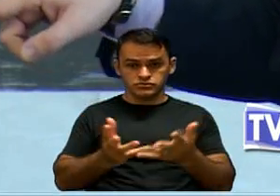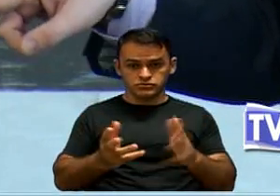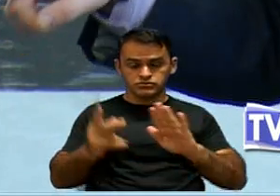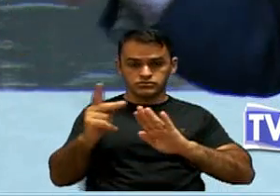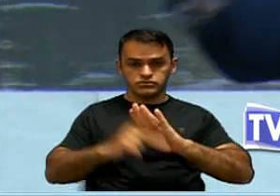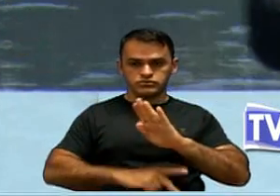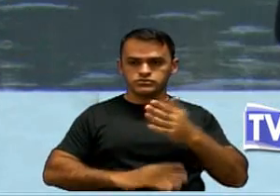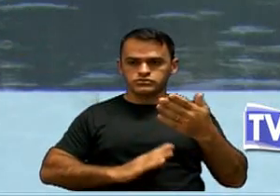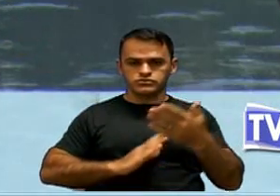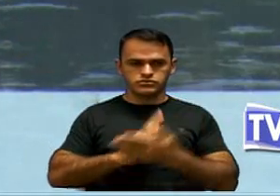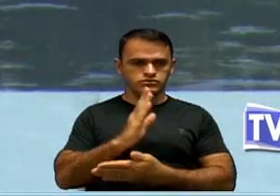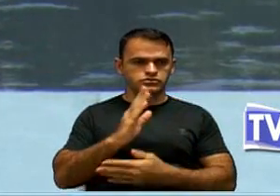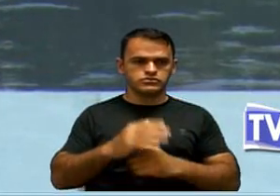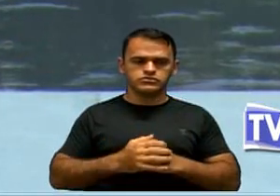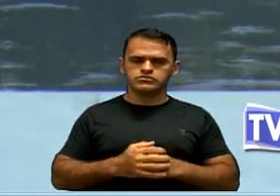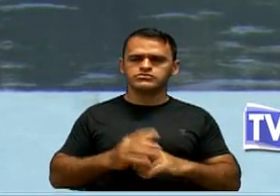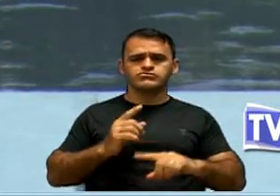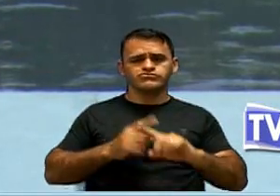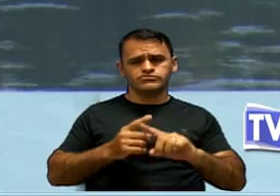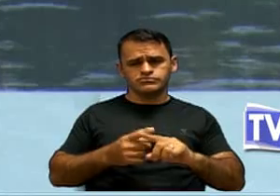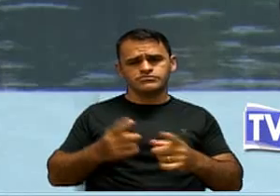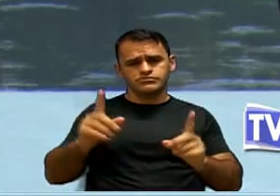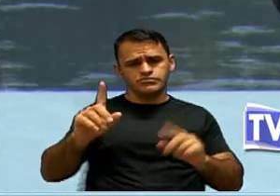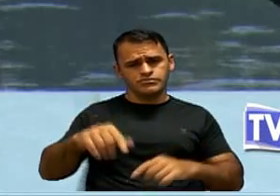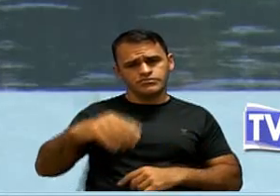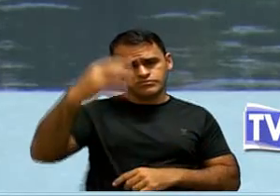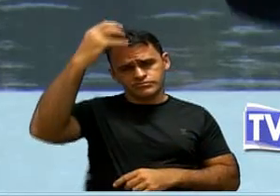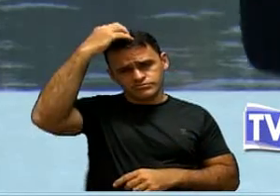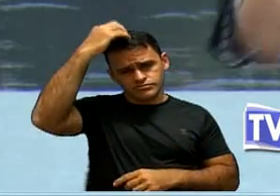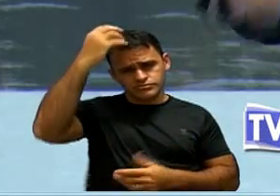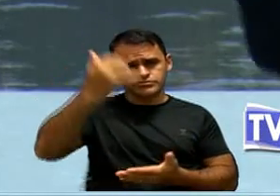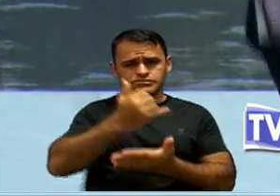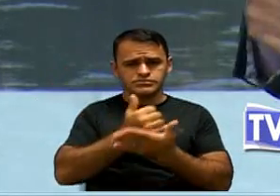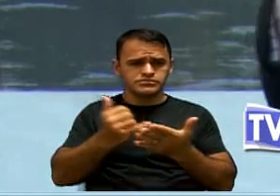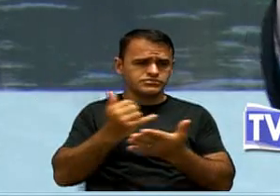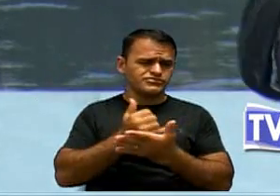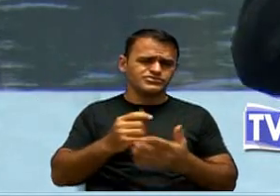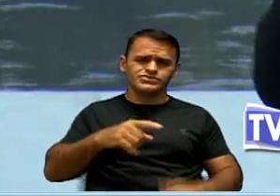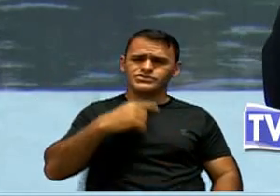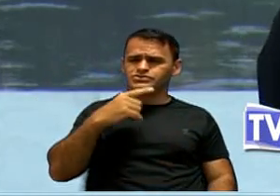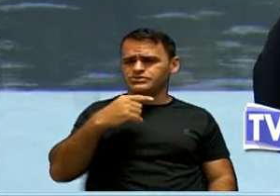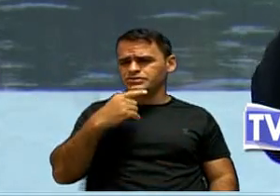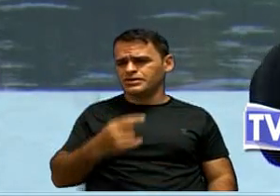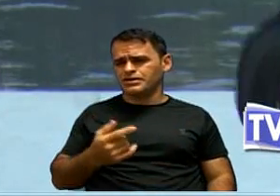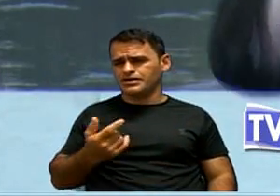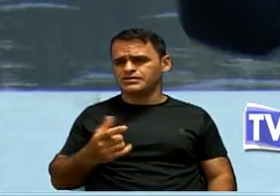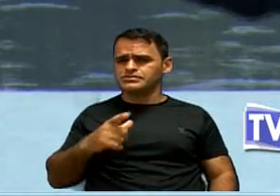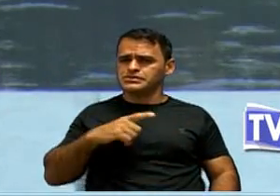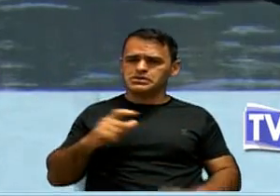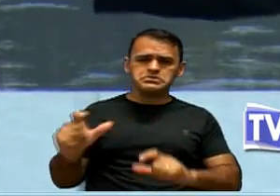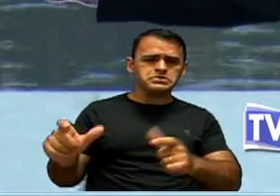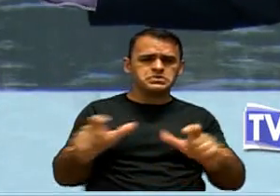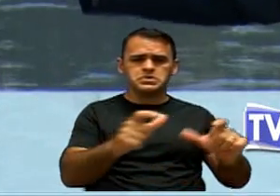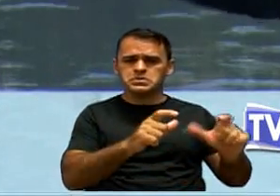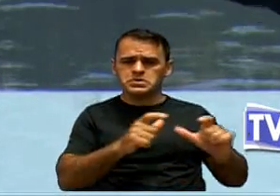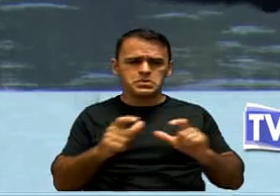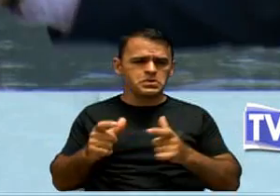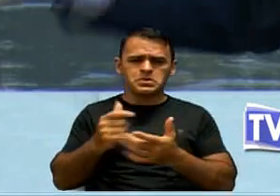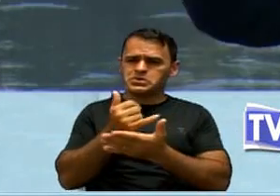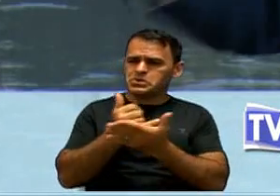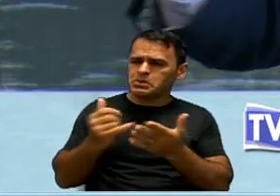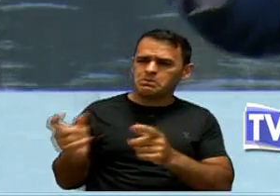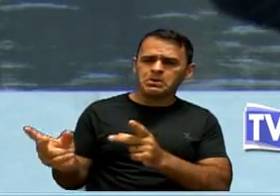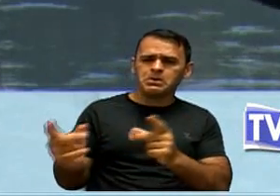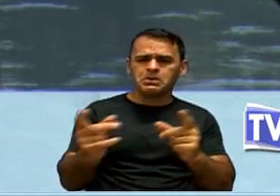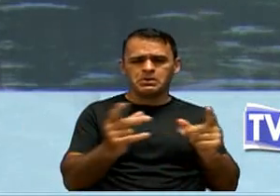que causa esse transtorno, é por causa do uso de drogas. A gente não aguenta mais o número de aumento de mini cracolândia. Tirem os cargos,